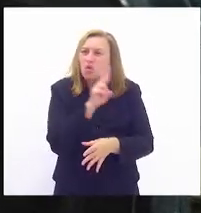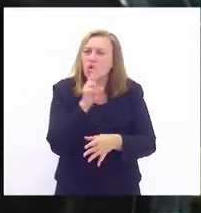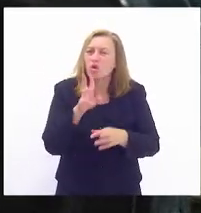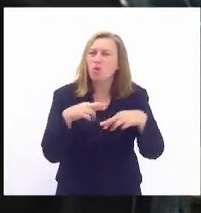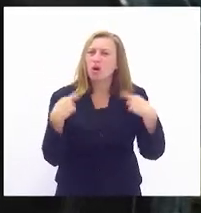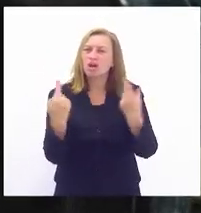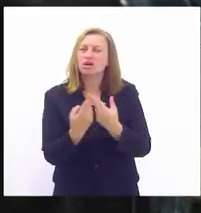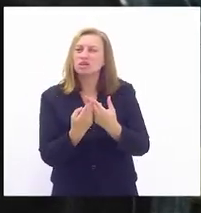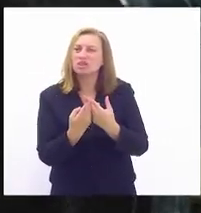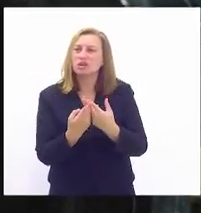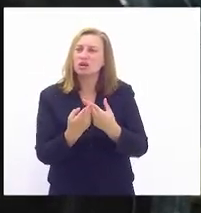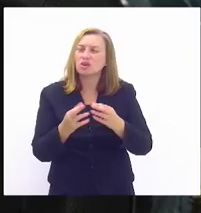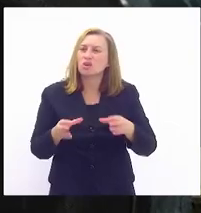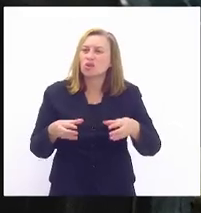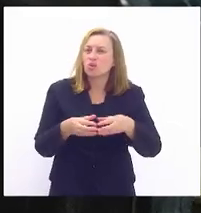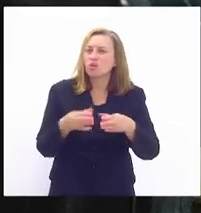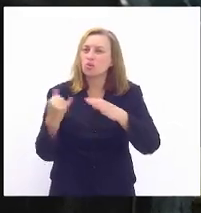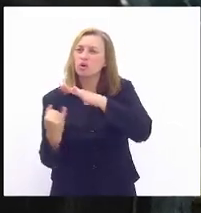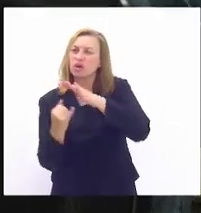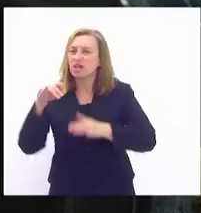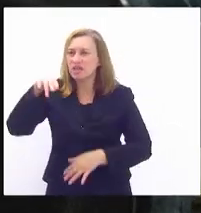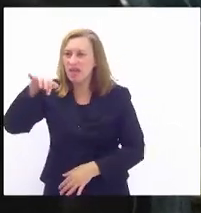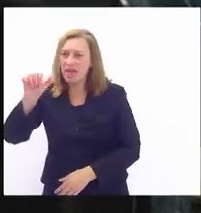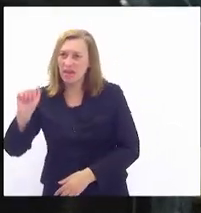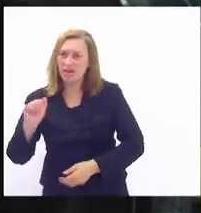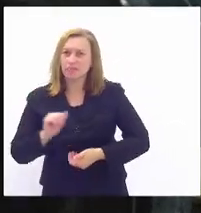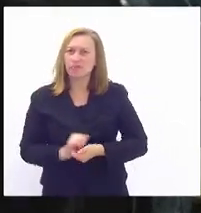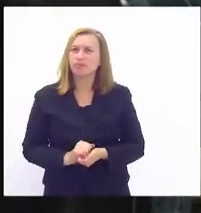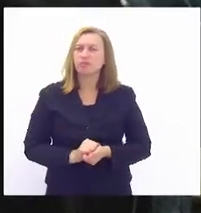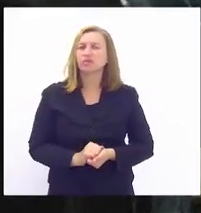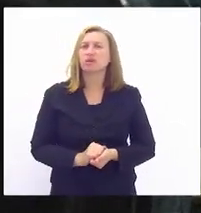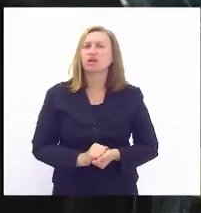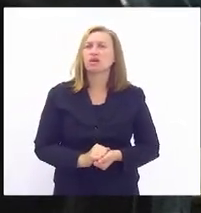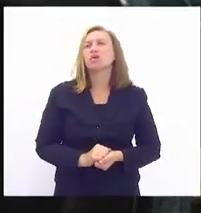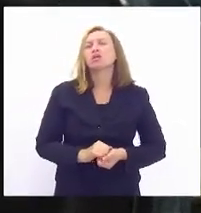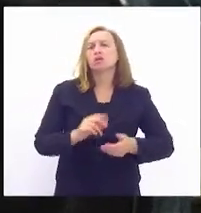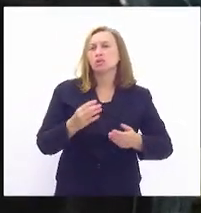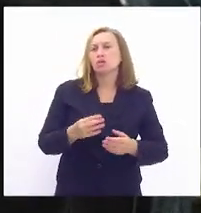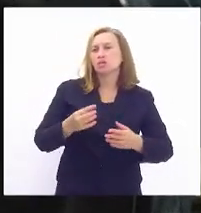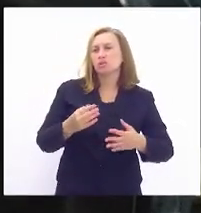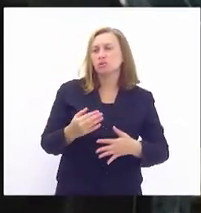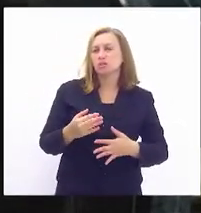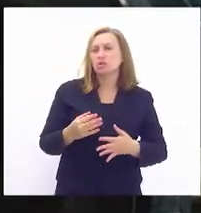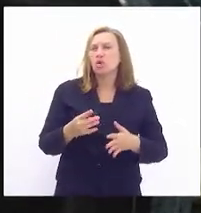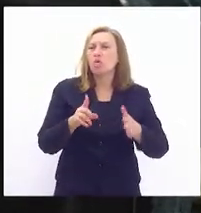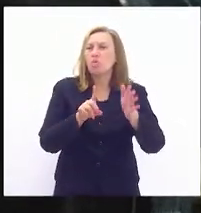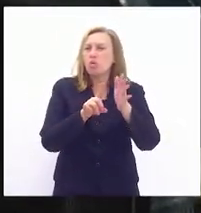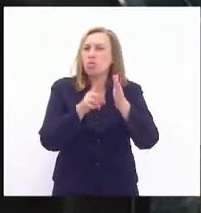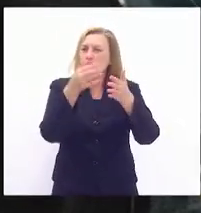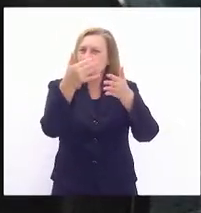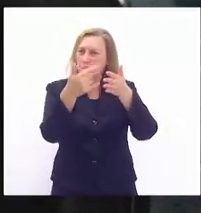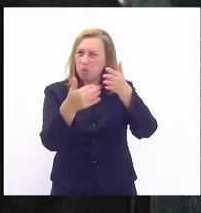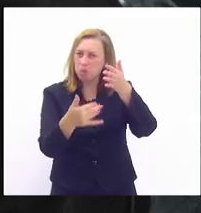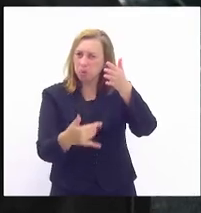no comitê com a INEA. Isso aí é um dos nossos tópicos. O boletim é uma folha.